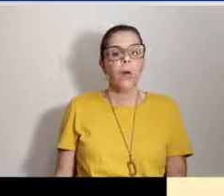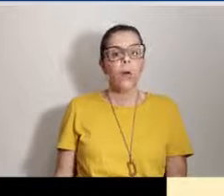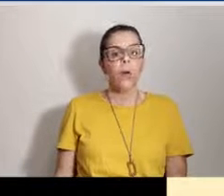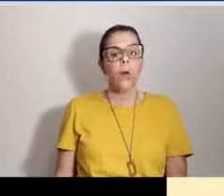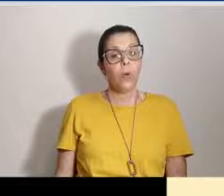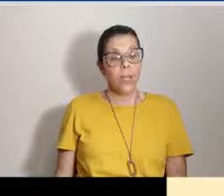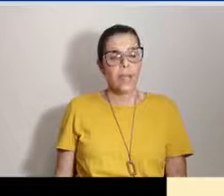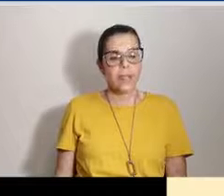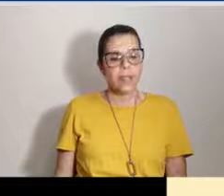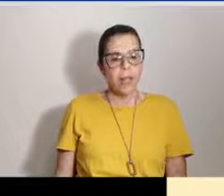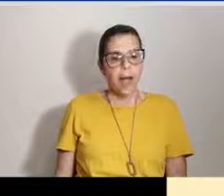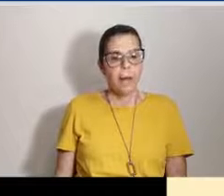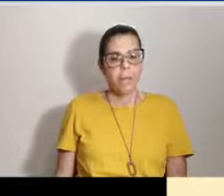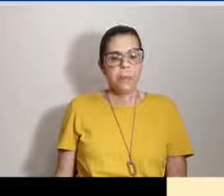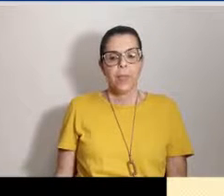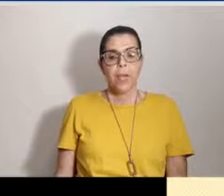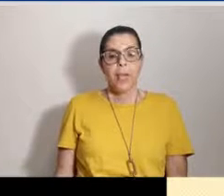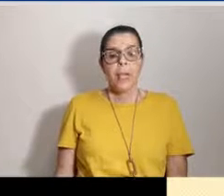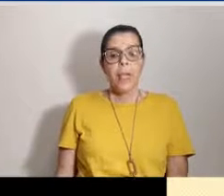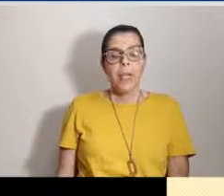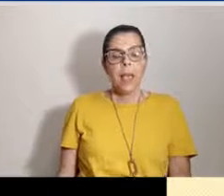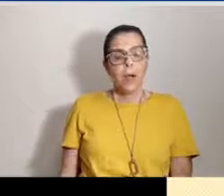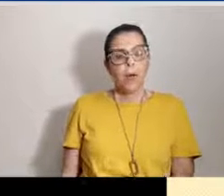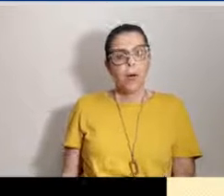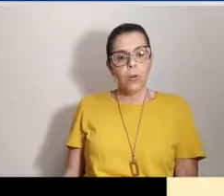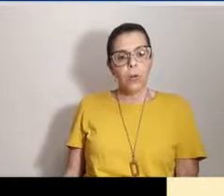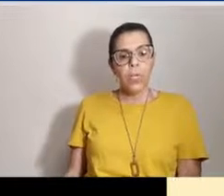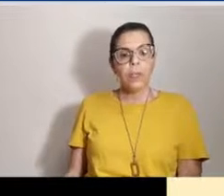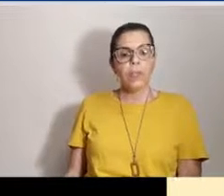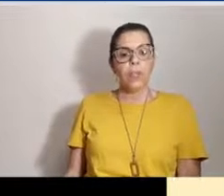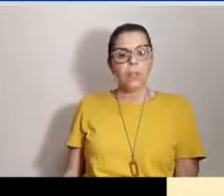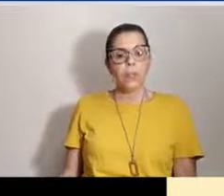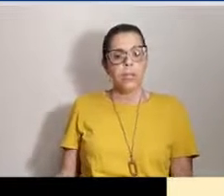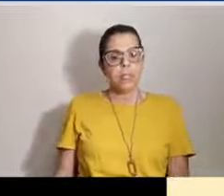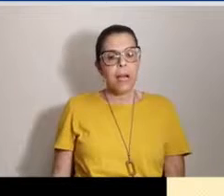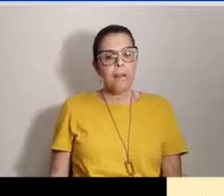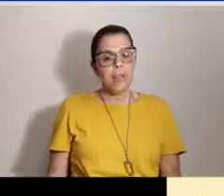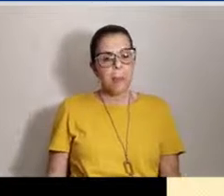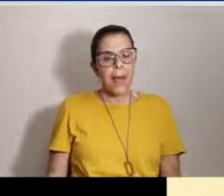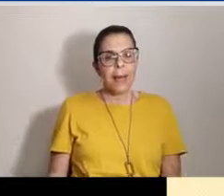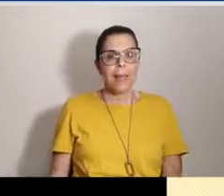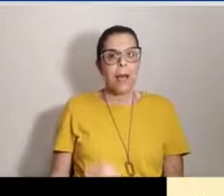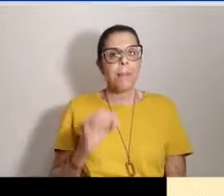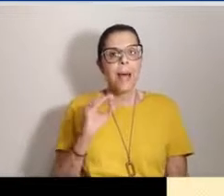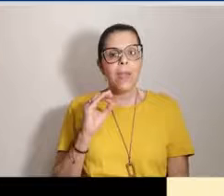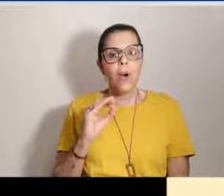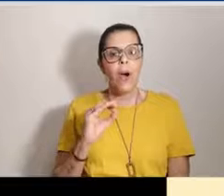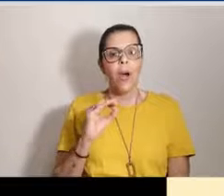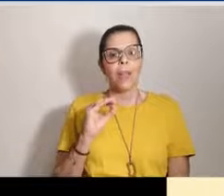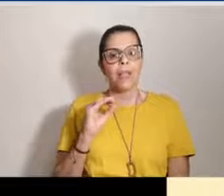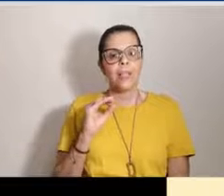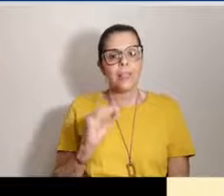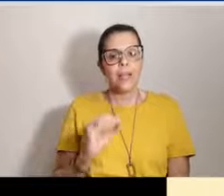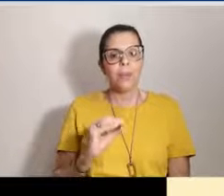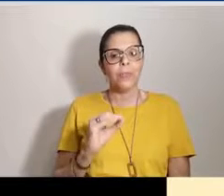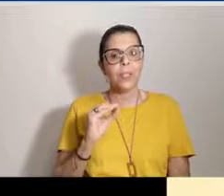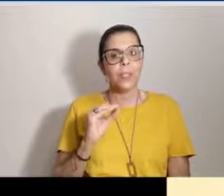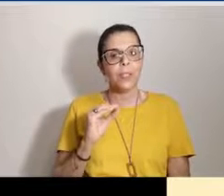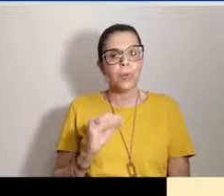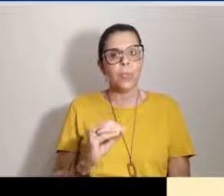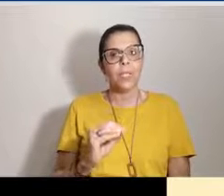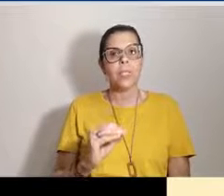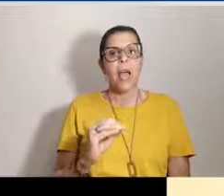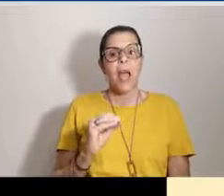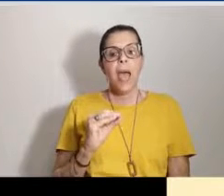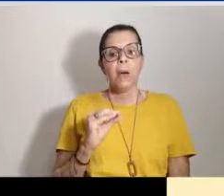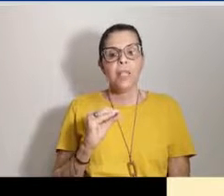que o que ensinar. E, concluindo, nós podemos afirmar que a maior lição